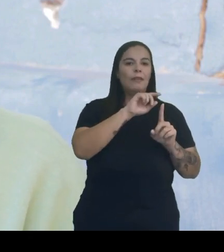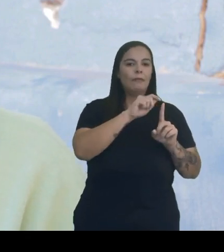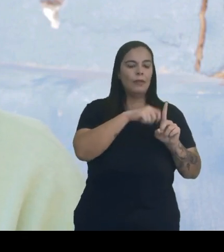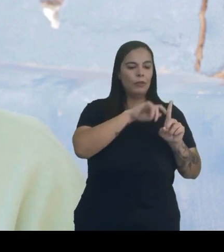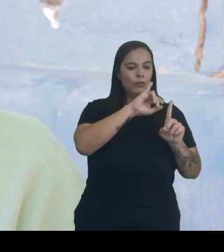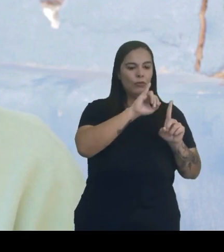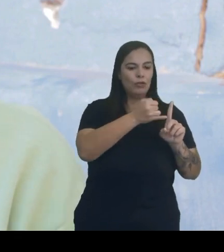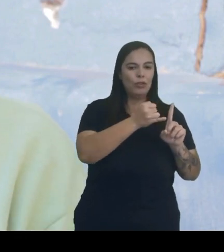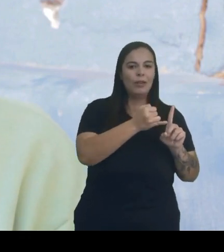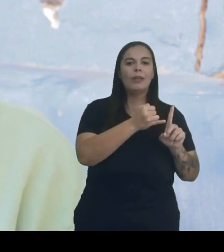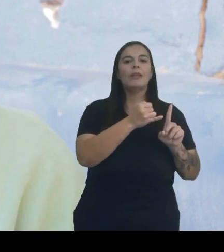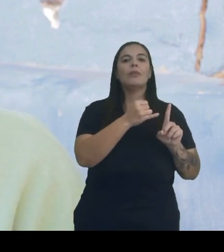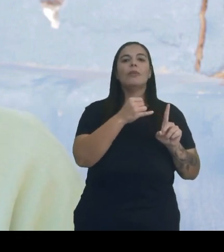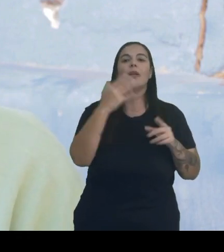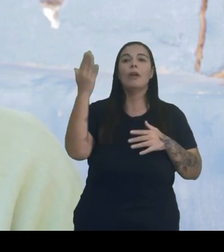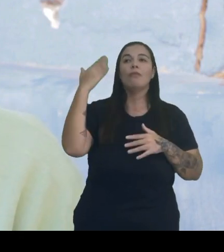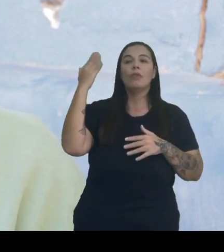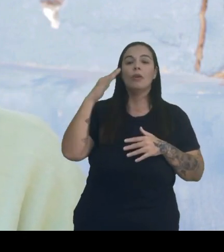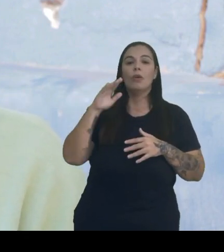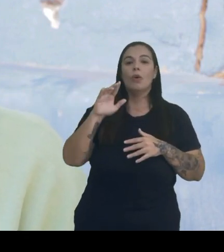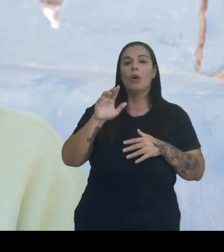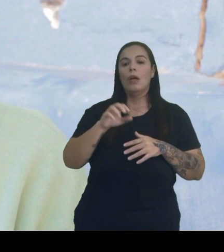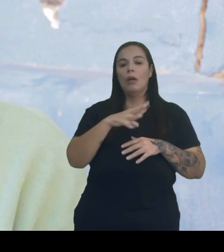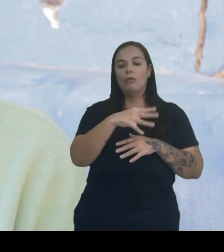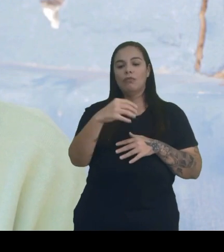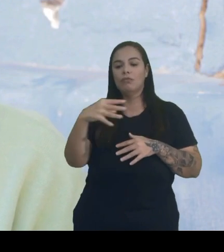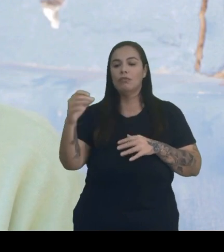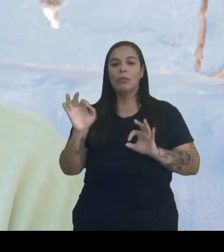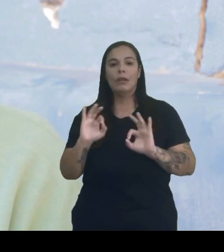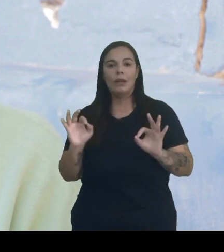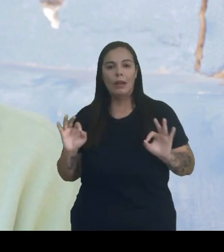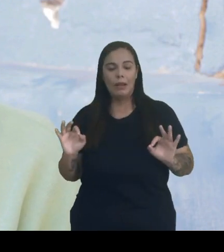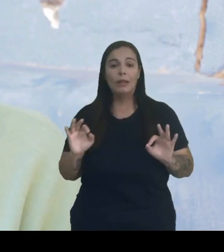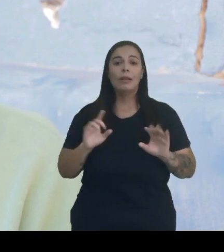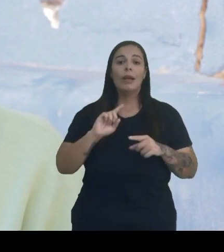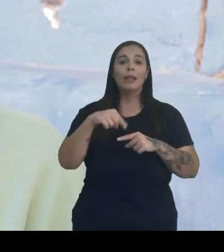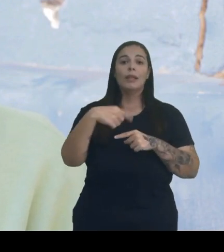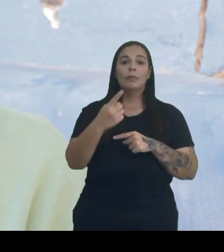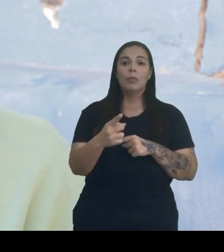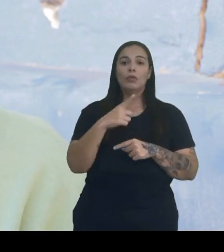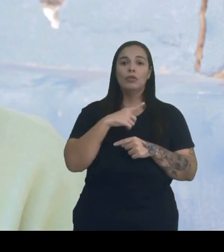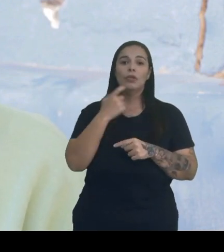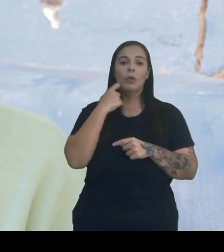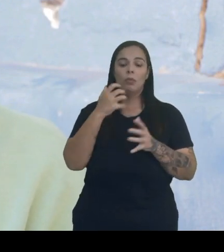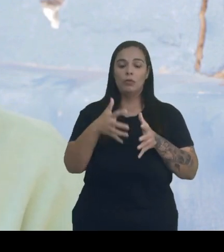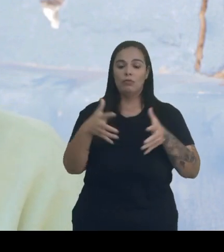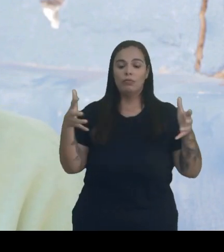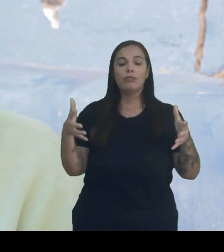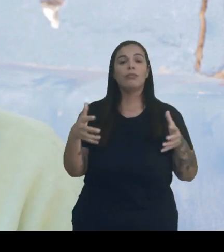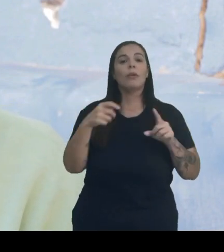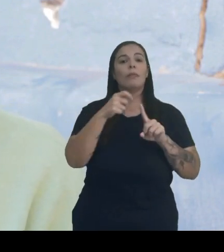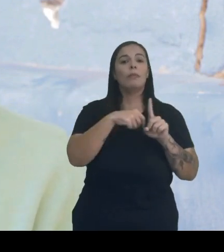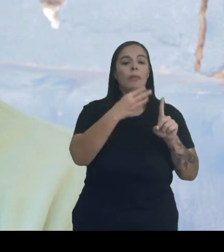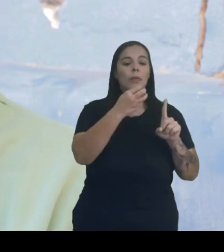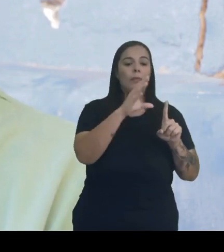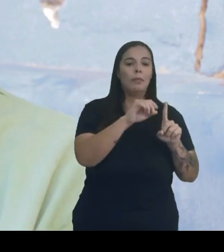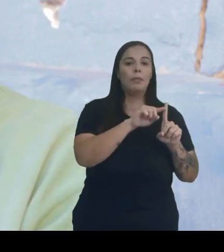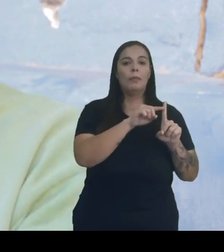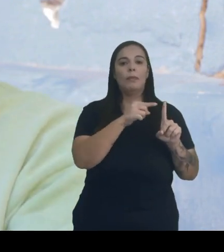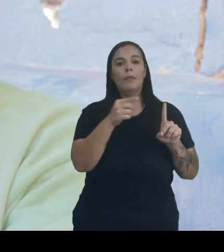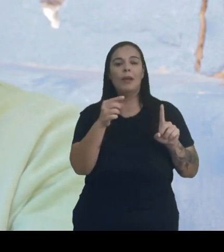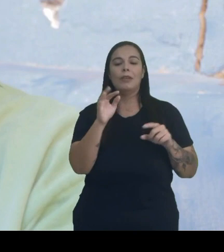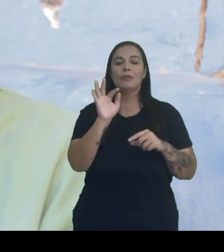verão sem lula, sem abundância de lula. Aí depois vinha o xerelete grande de fevereiro e março,